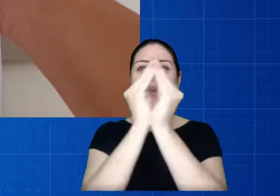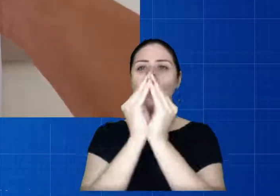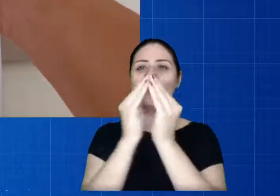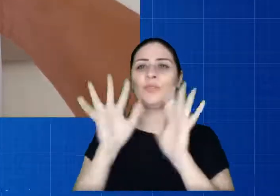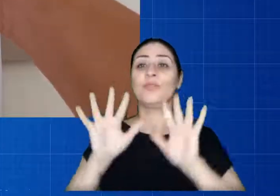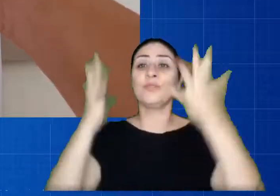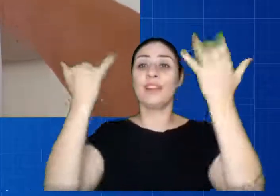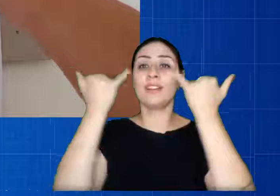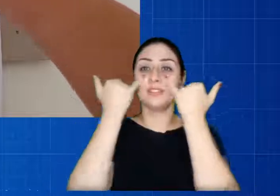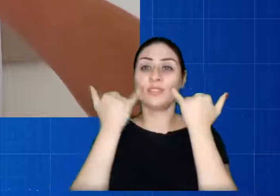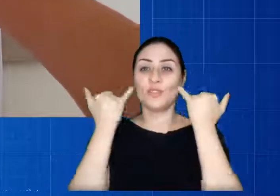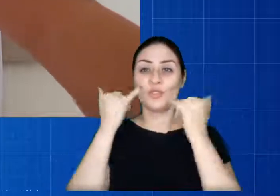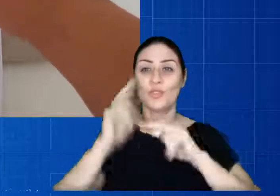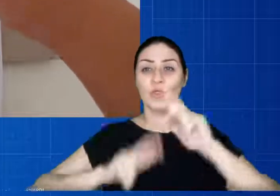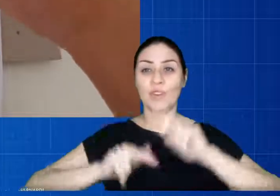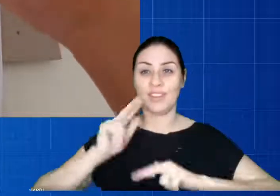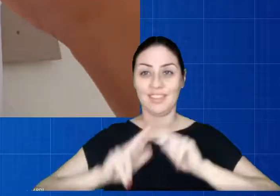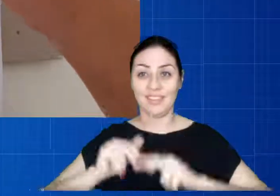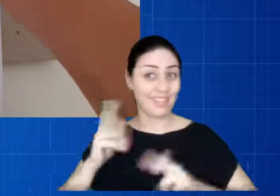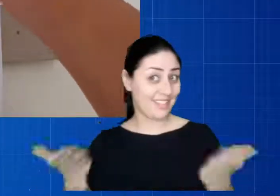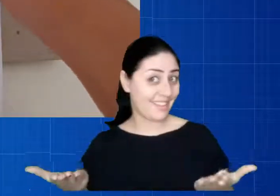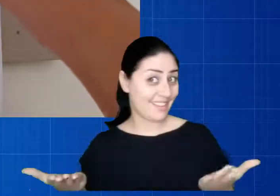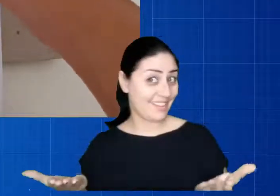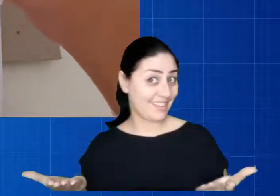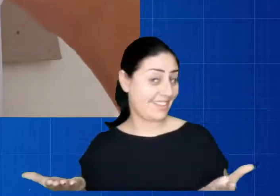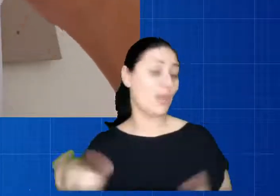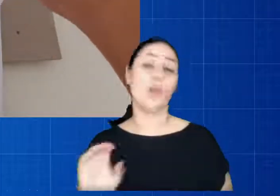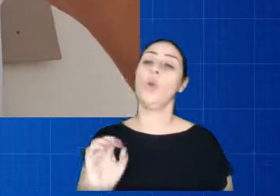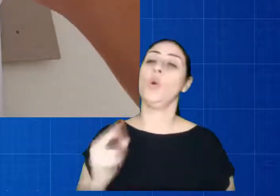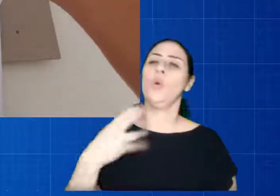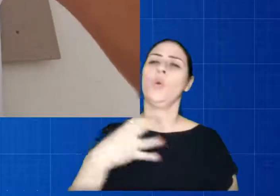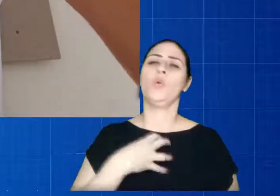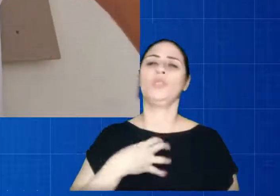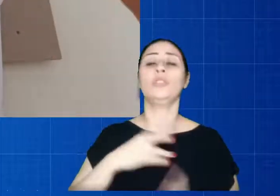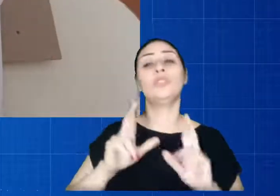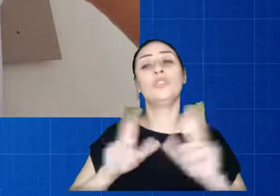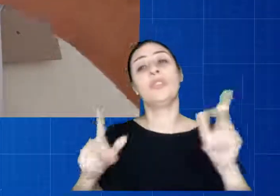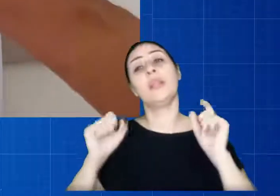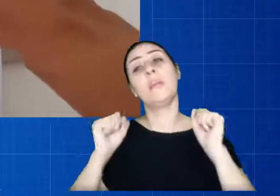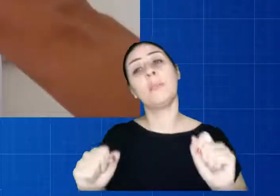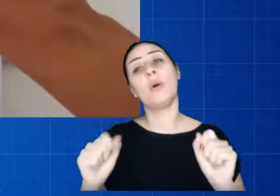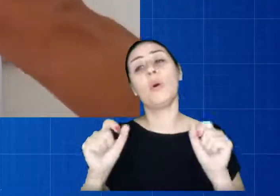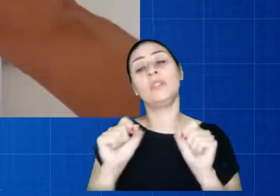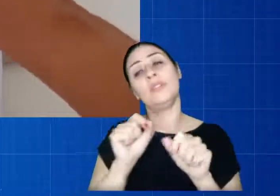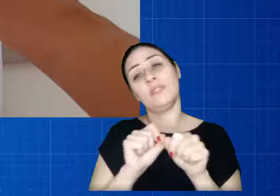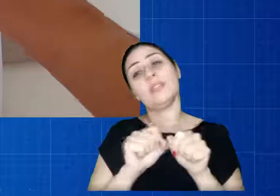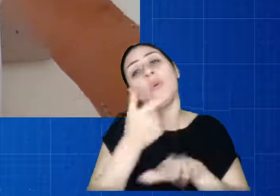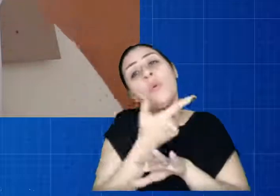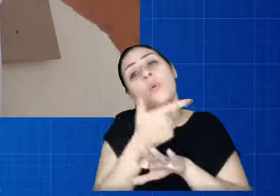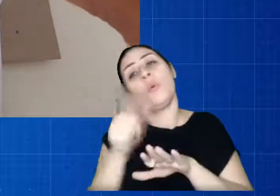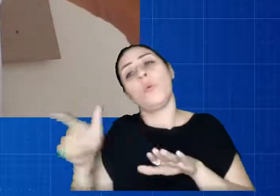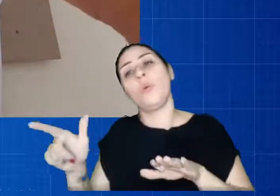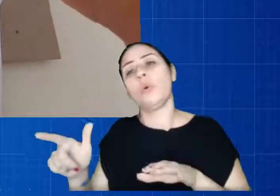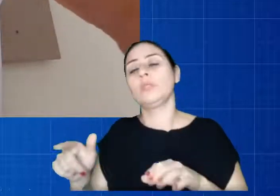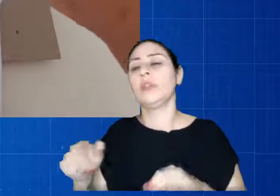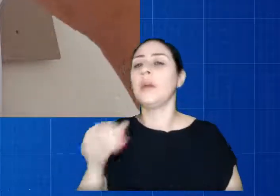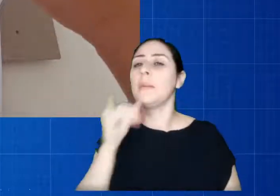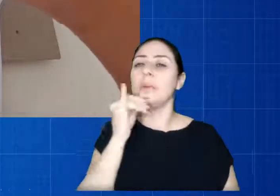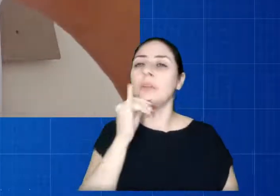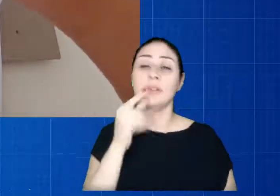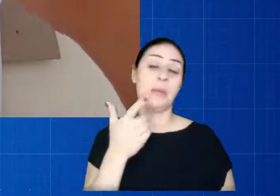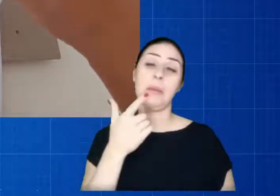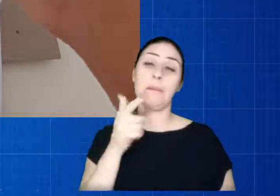não lembra? Ou de repente, se eu colocá-lo num formato diferente, ele pode se transformar em outras coisas. Quem não